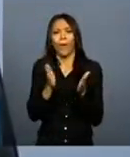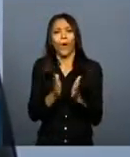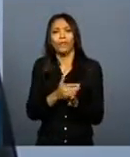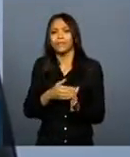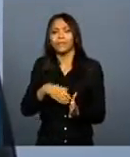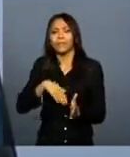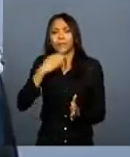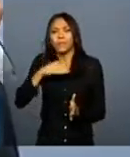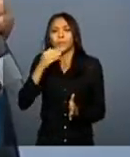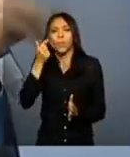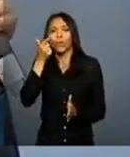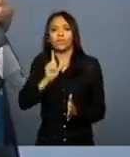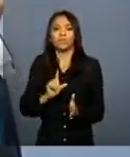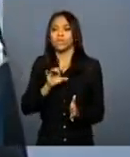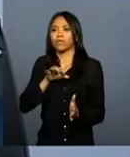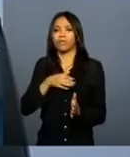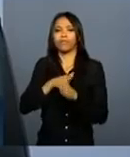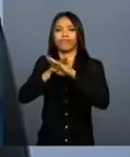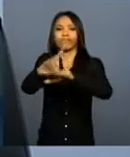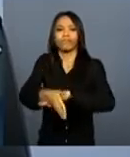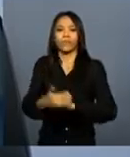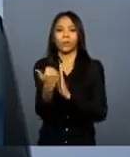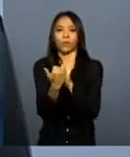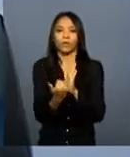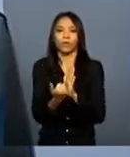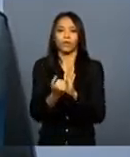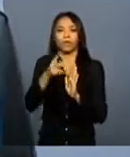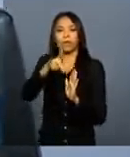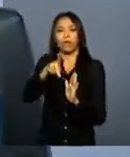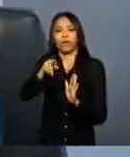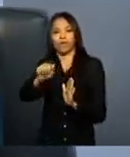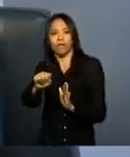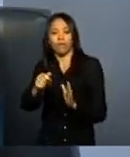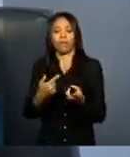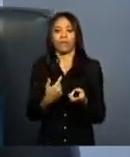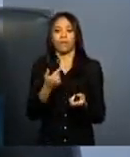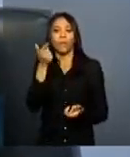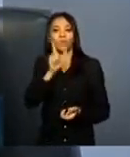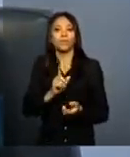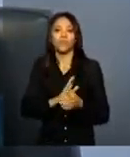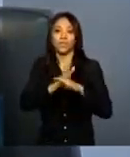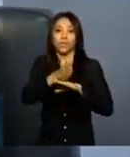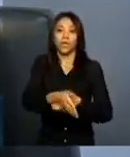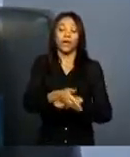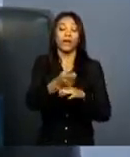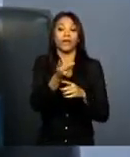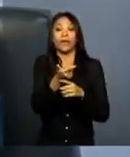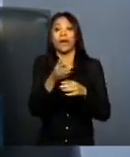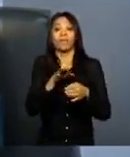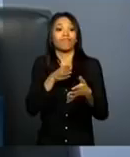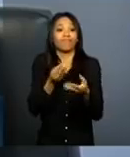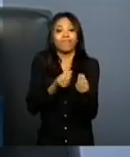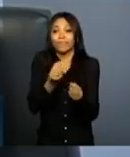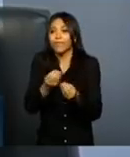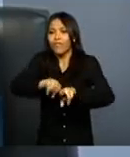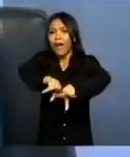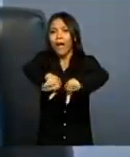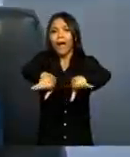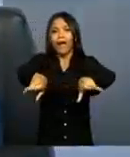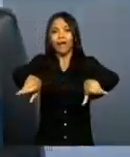acessar a PRONAF, que não tinham conseguido acessar o PAA, que não tinham conseguido acessar a TER, que não tinham conseguido acessar um